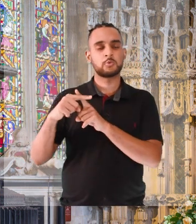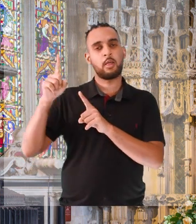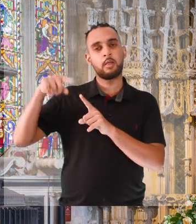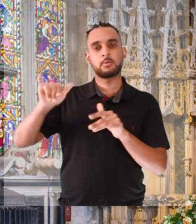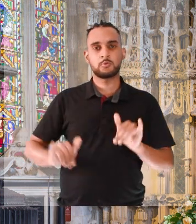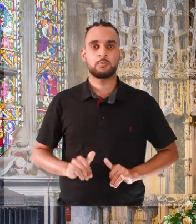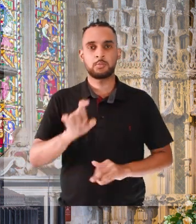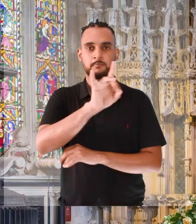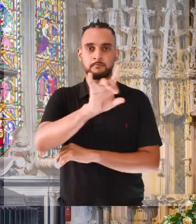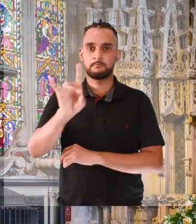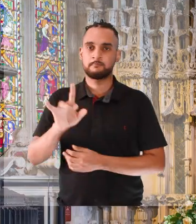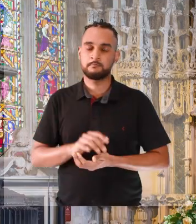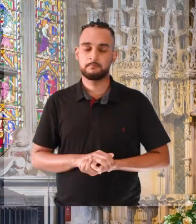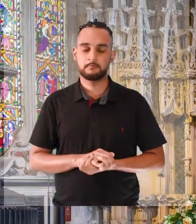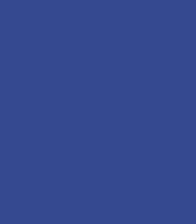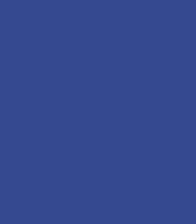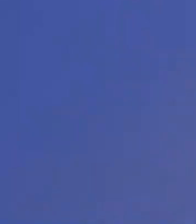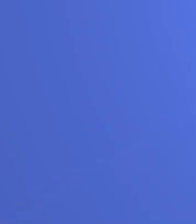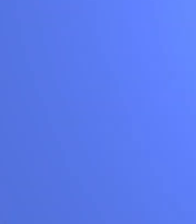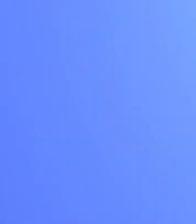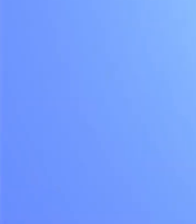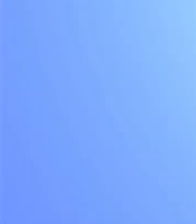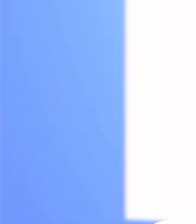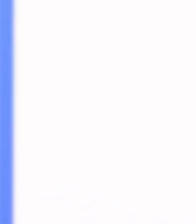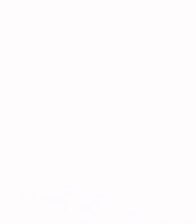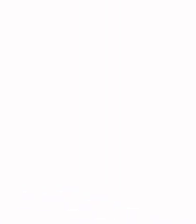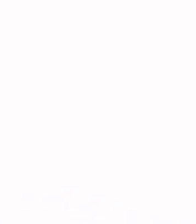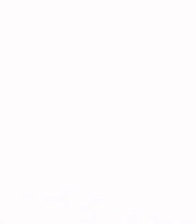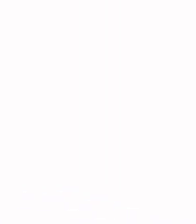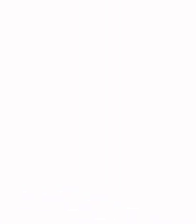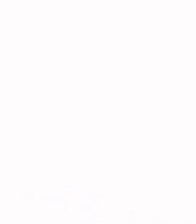nós o seguíssemos levando a nossa.